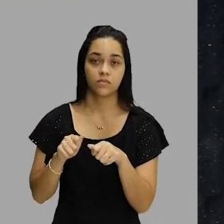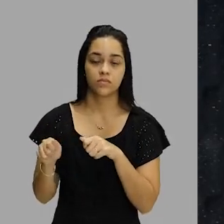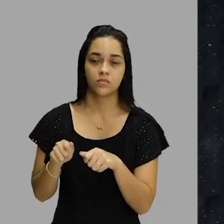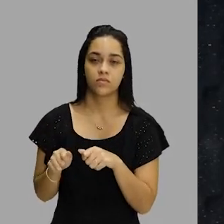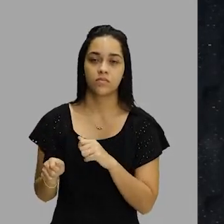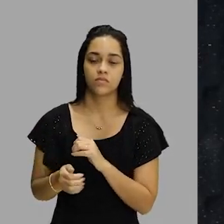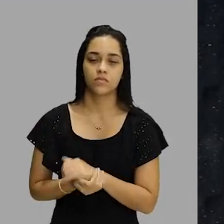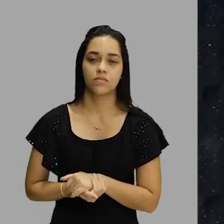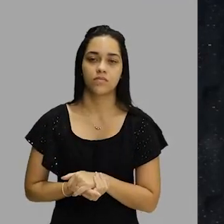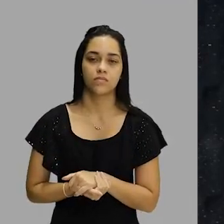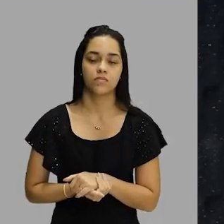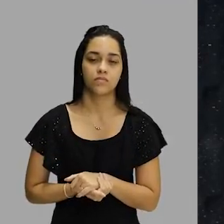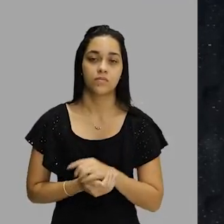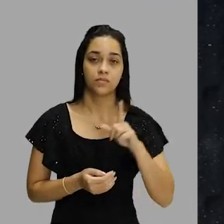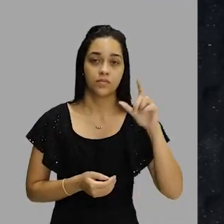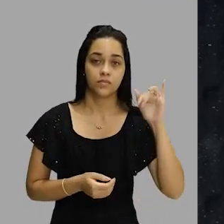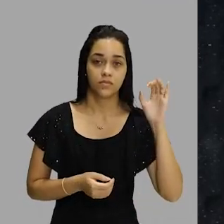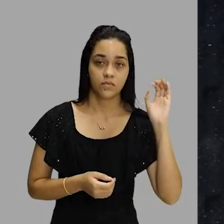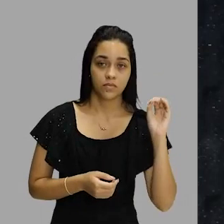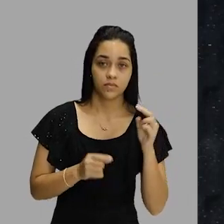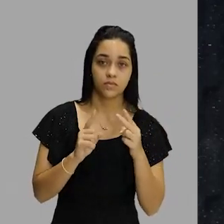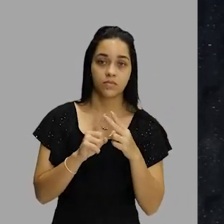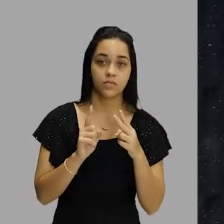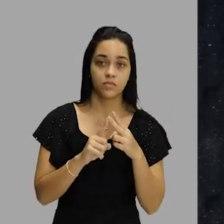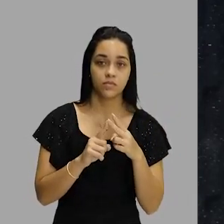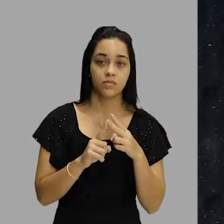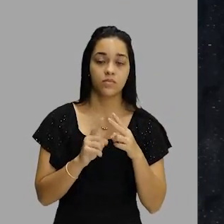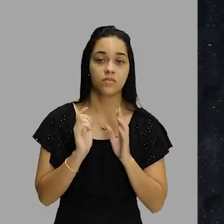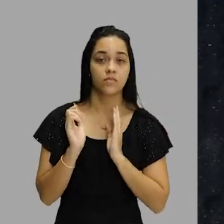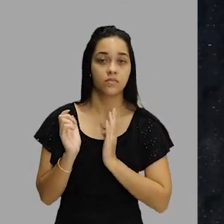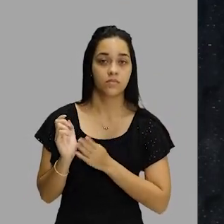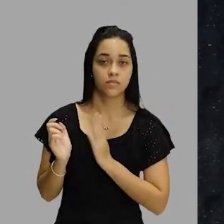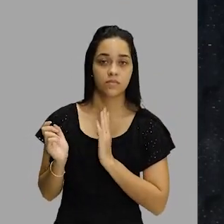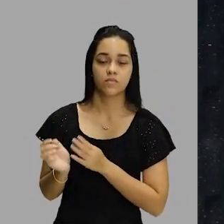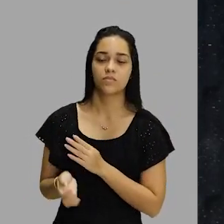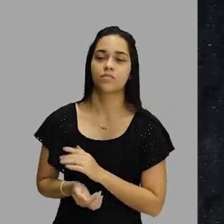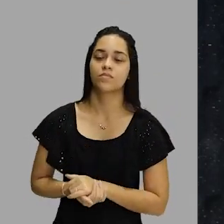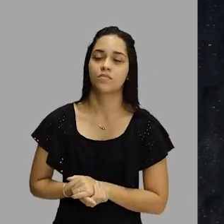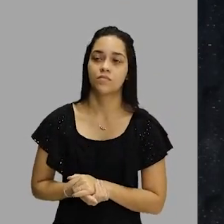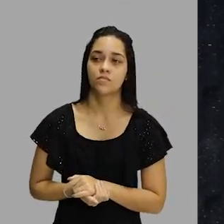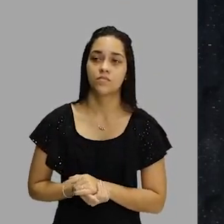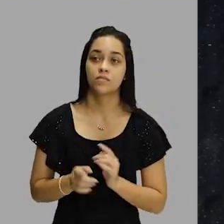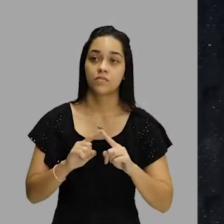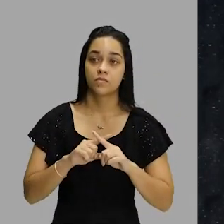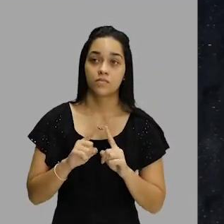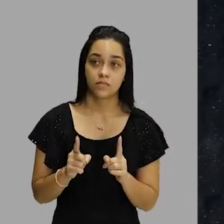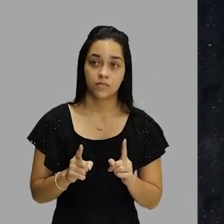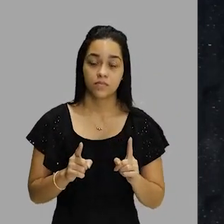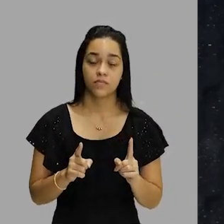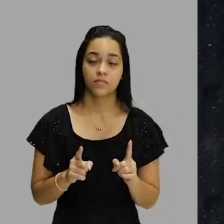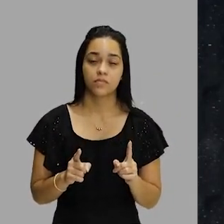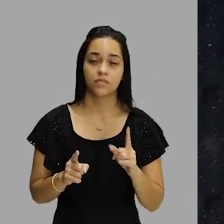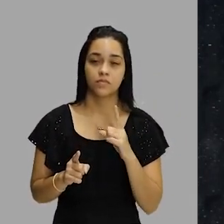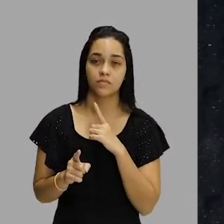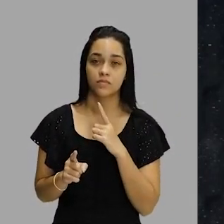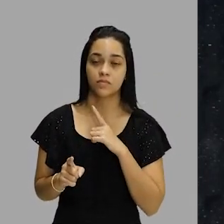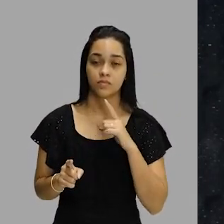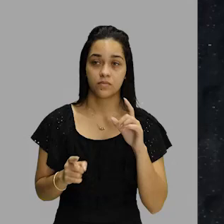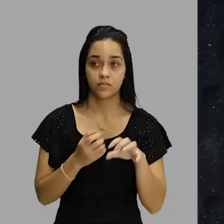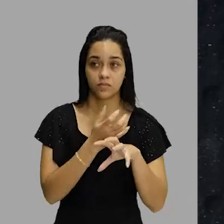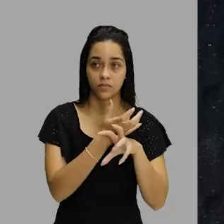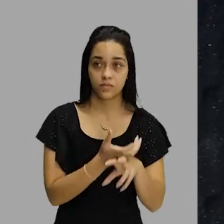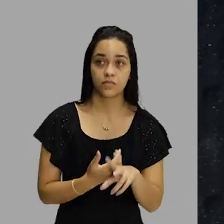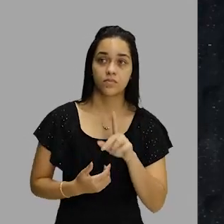Tecido muscular liso e o tecido muscular estriado cardíaco. Já o tecido muscular estriado